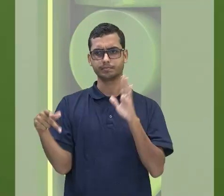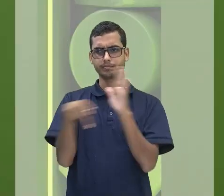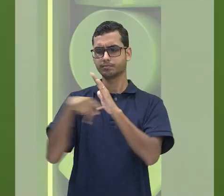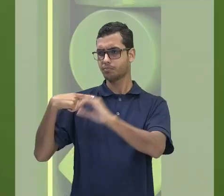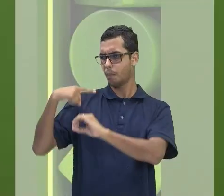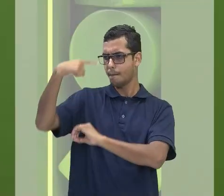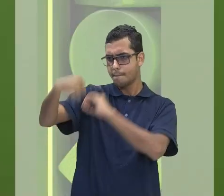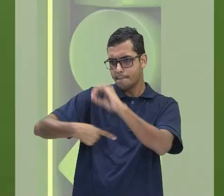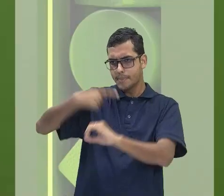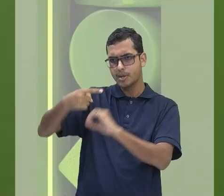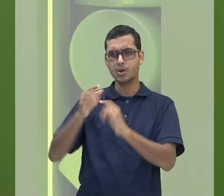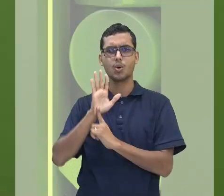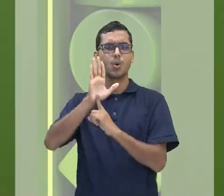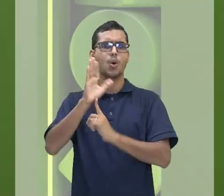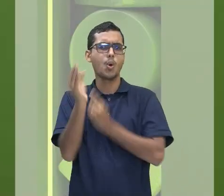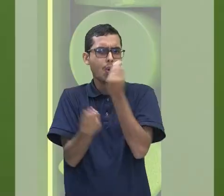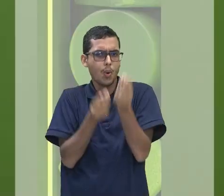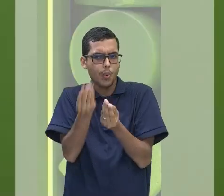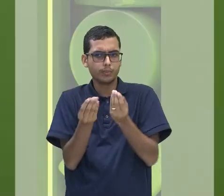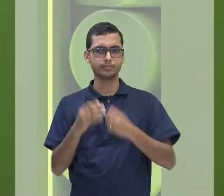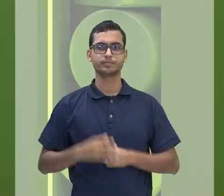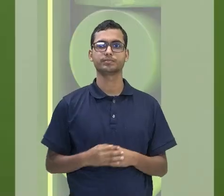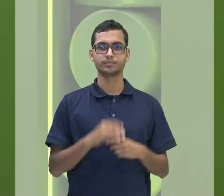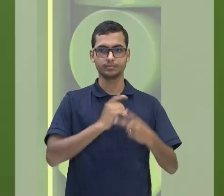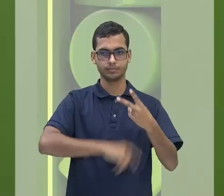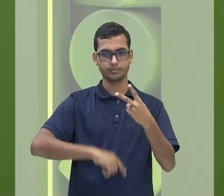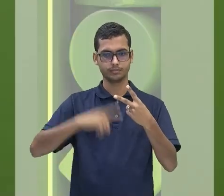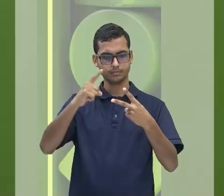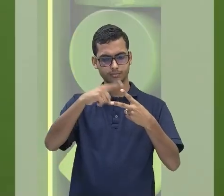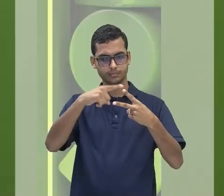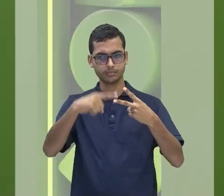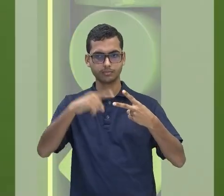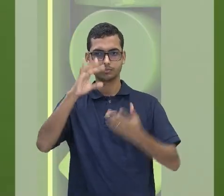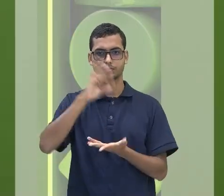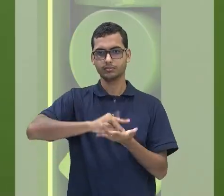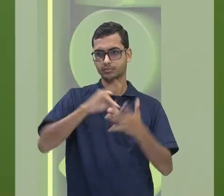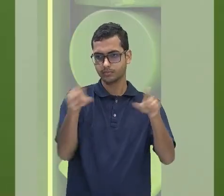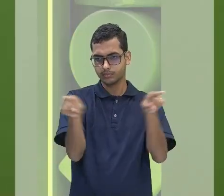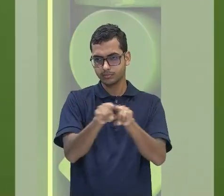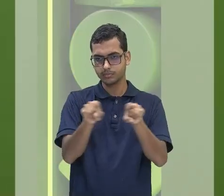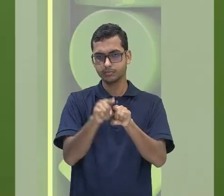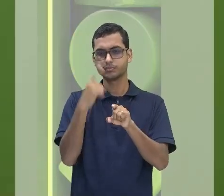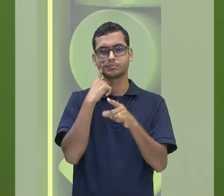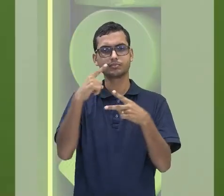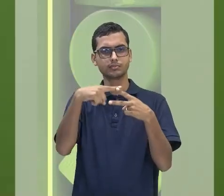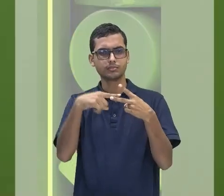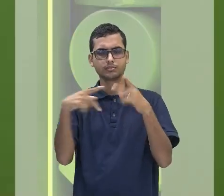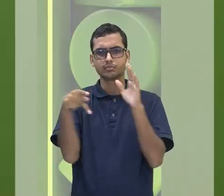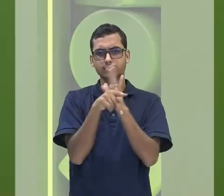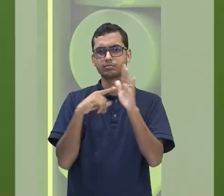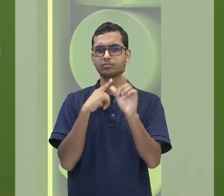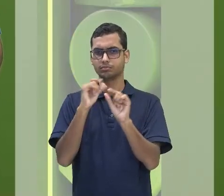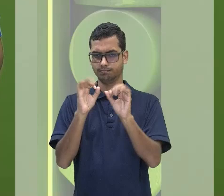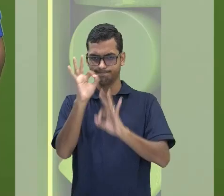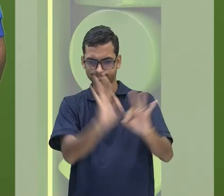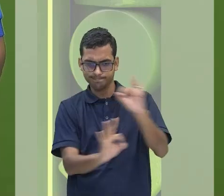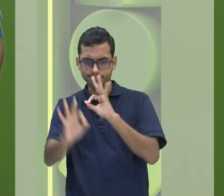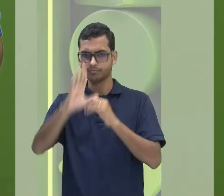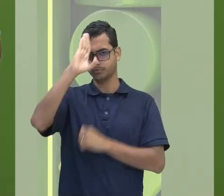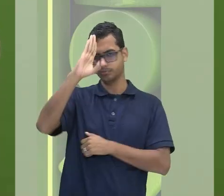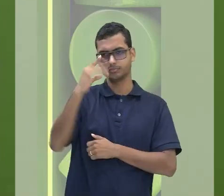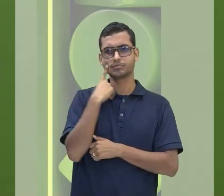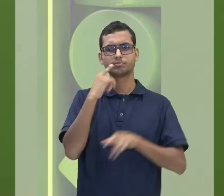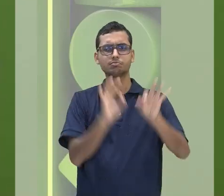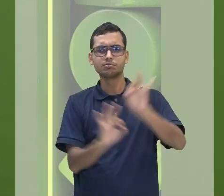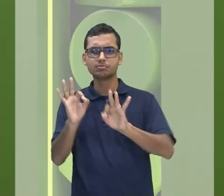é formado por três partículas principais, prótons, elétrons e nêutrons. E eles estão configurados na seguinte organização.